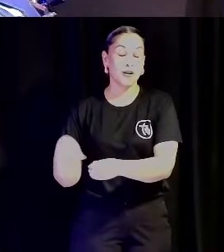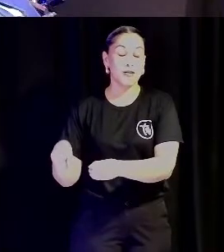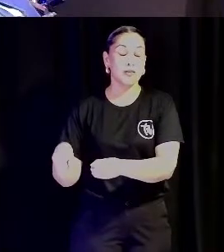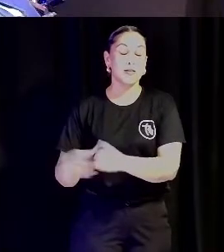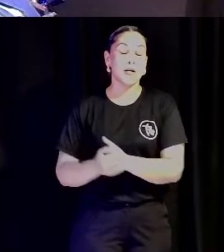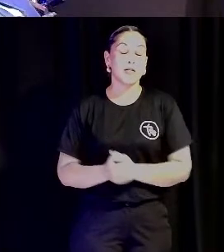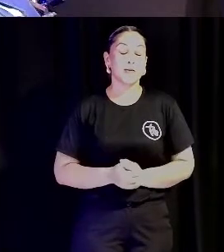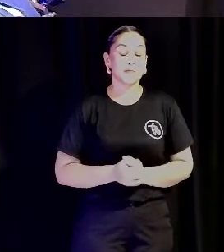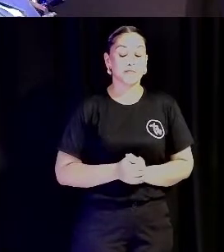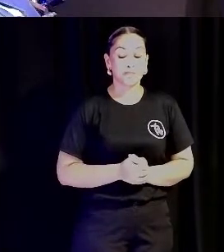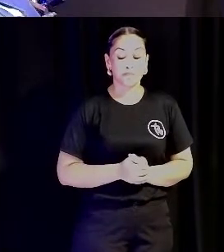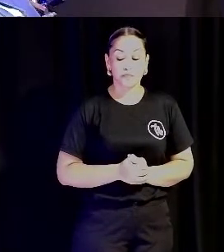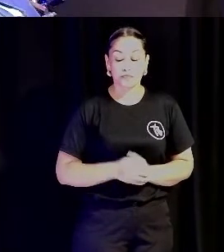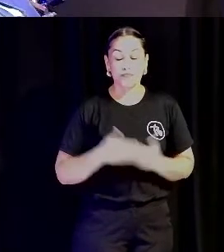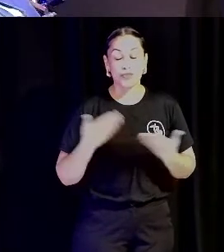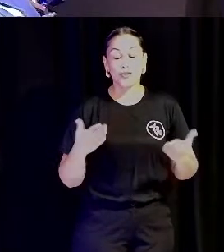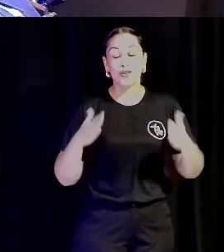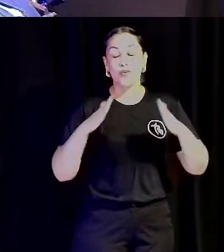era